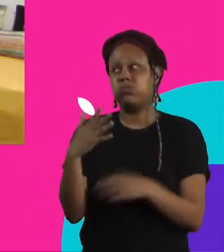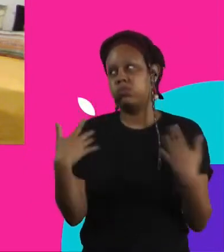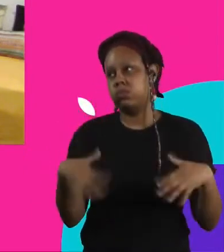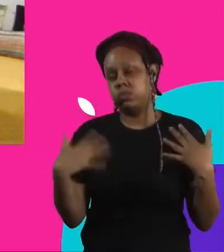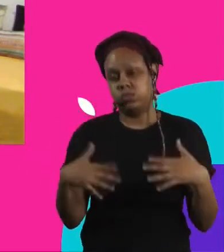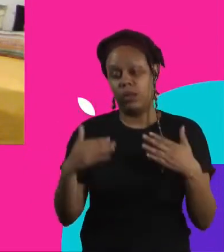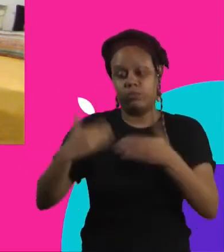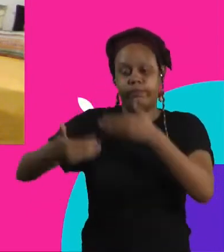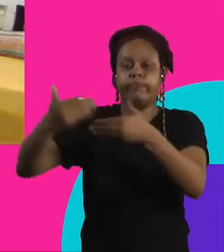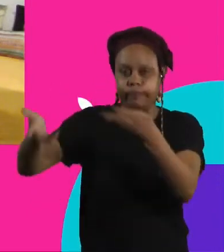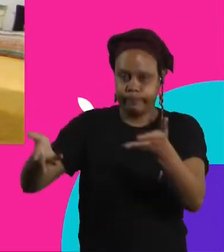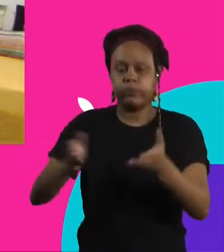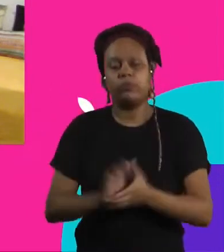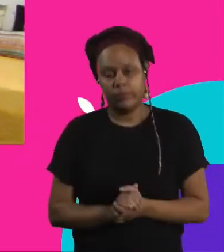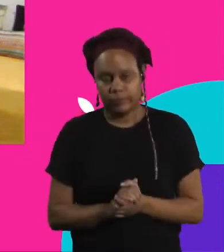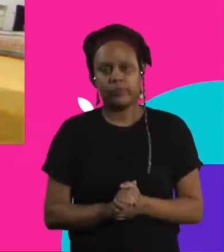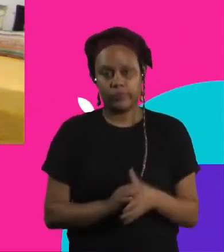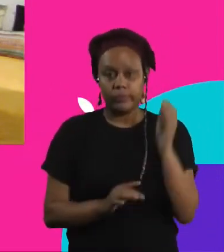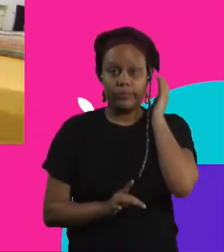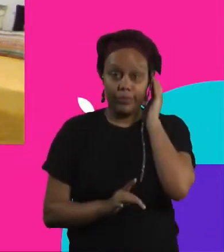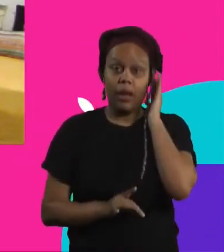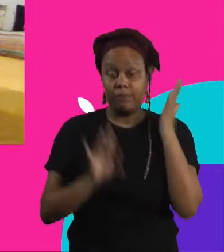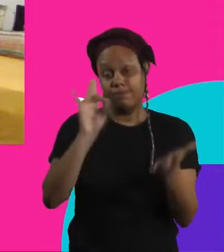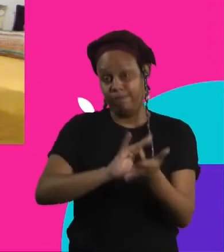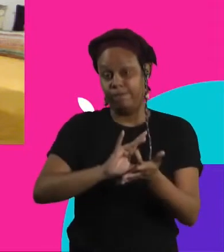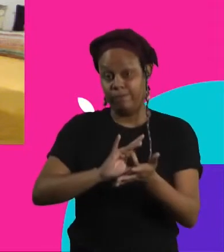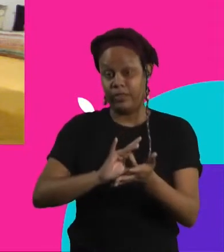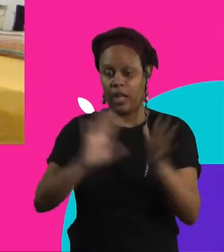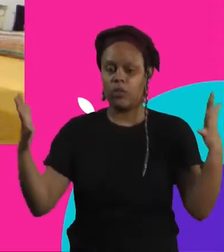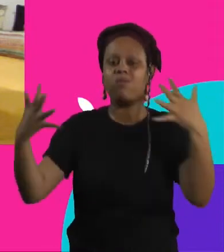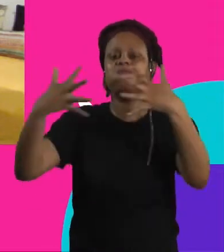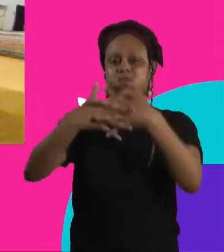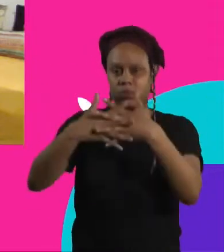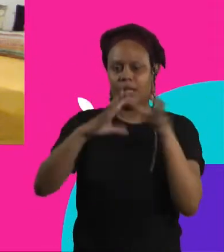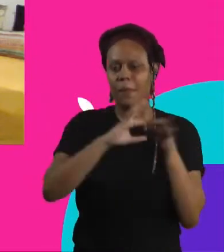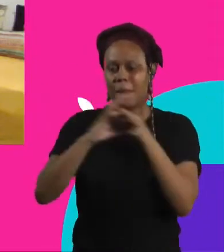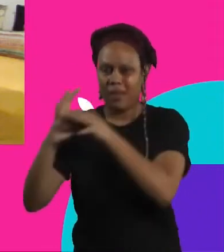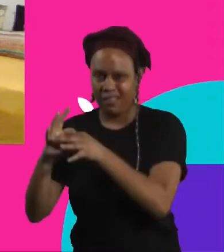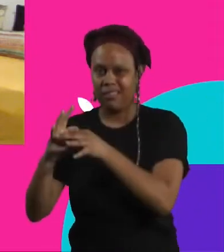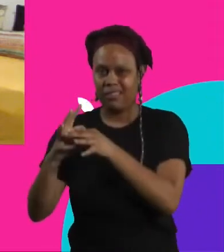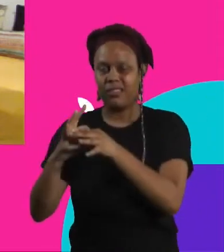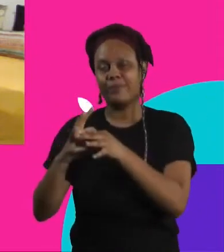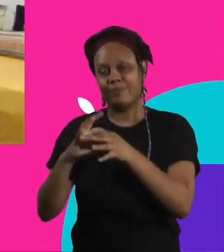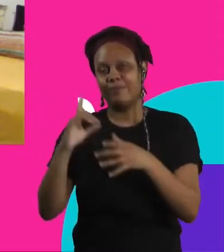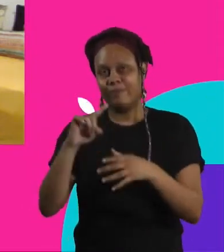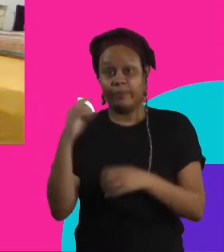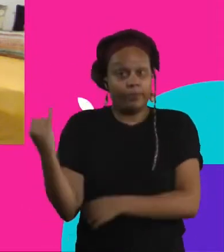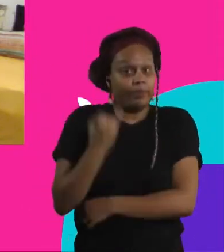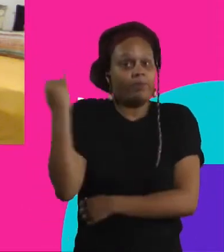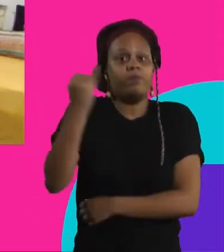por aí vai, né? Então, de fato, essa interseccionalidade é muito importante da gente falar e